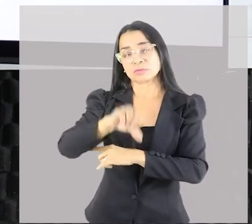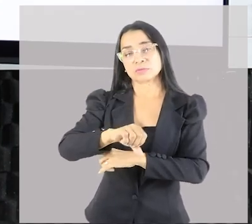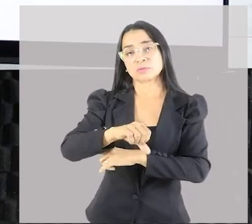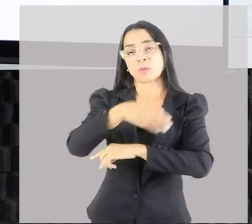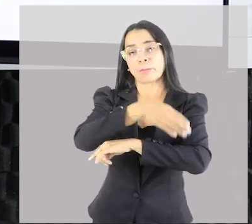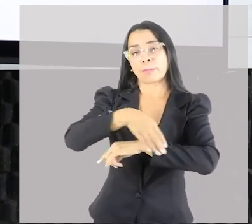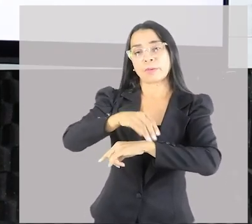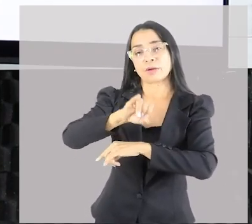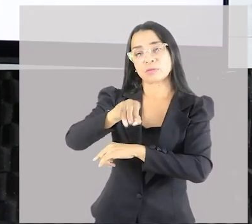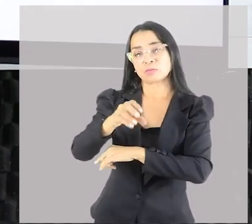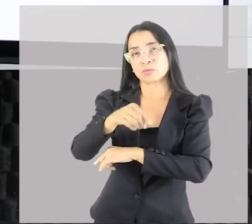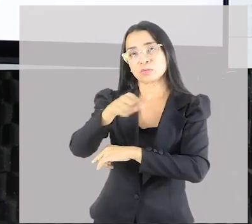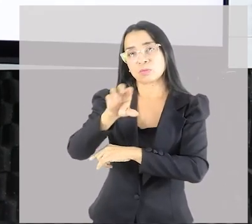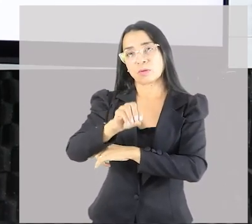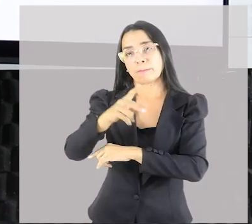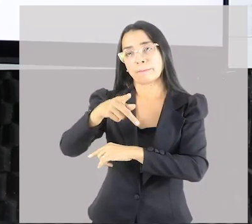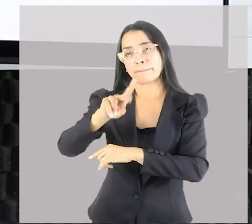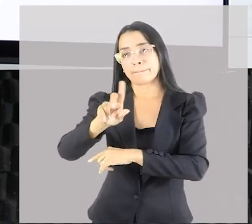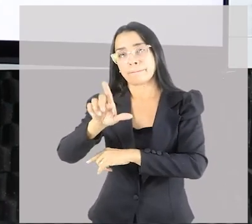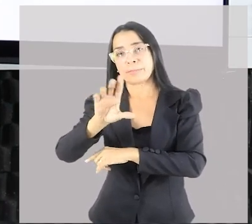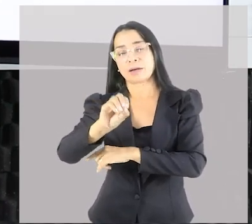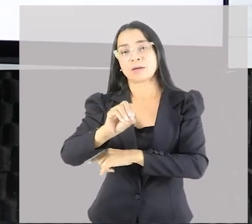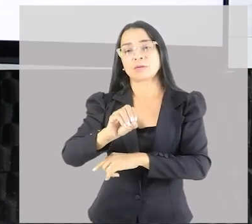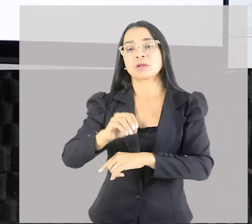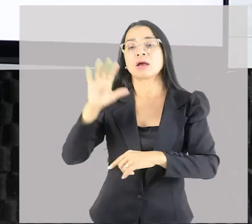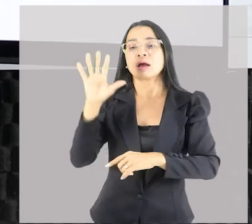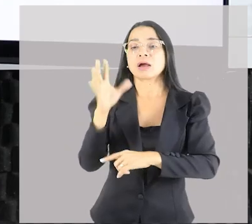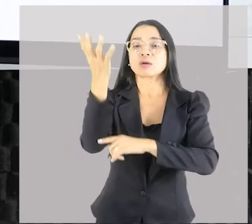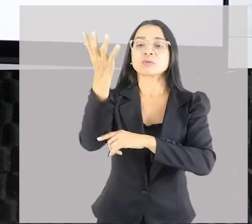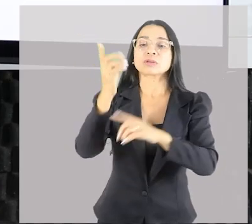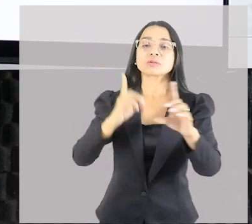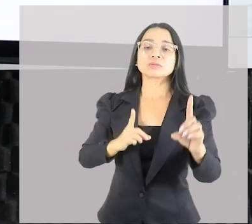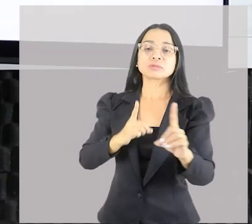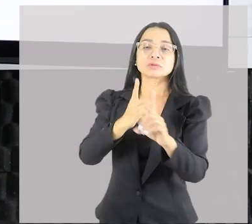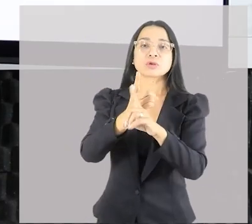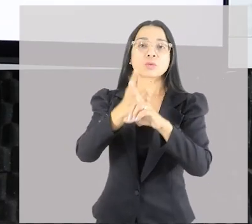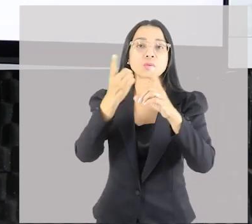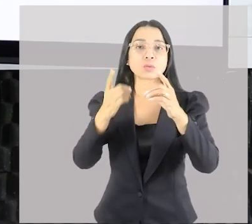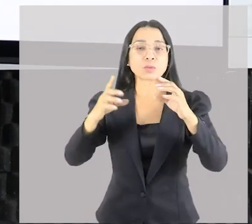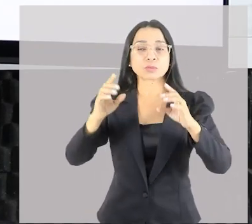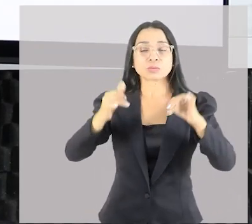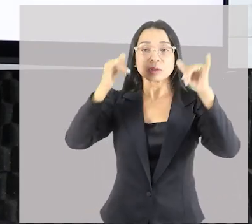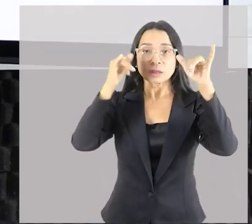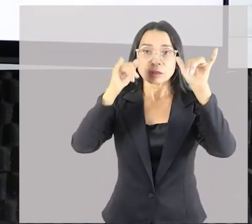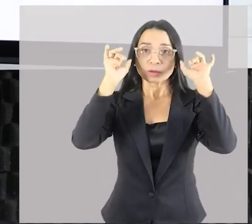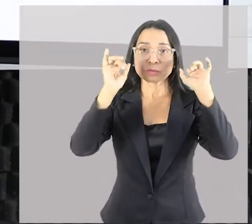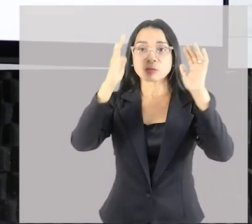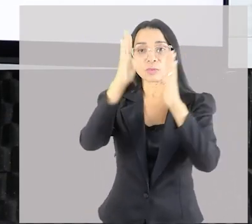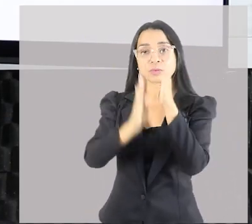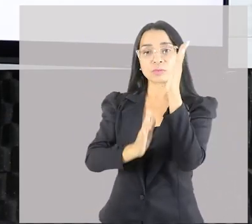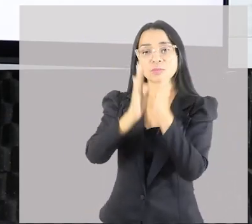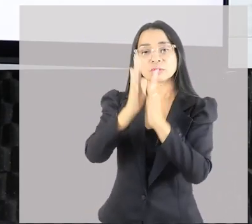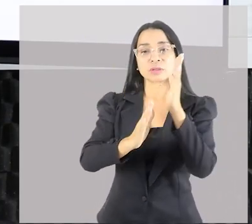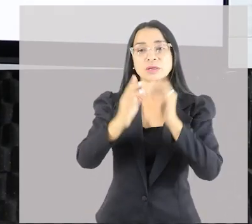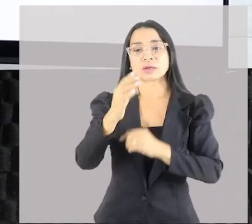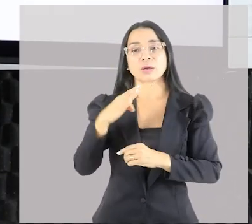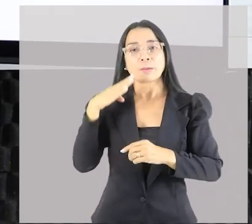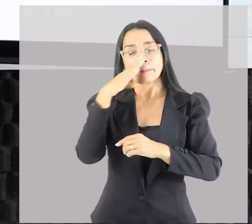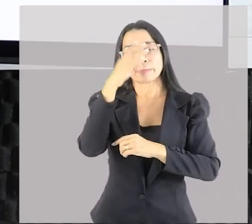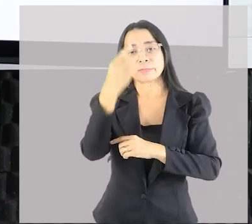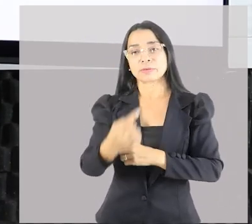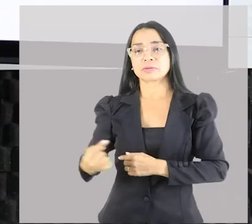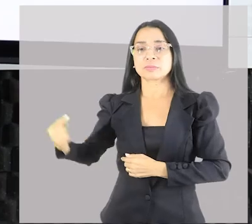Luís, acontecem os encontros do boi de matraca. É um espetáculo à parte. Os principais grupos de bois de matraca são de São